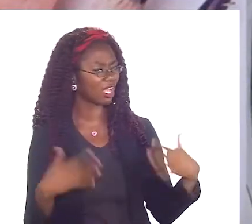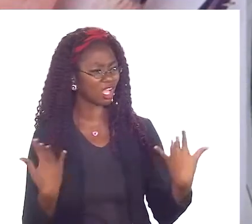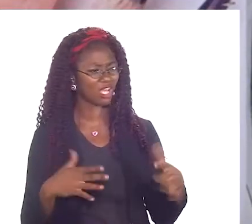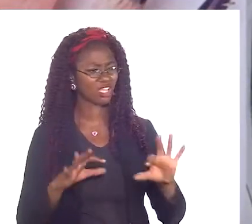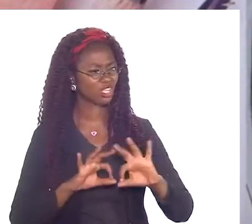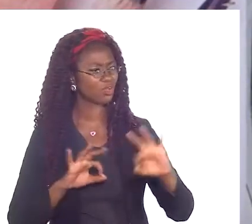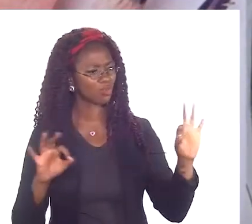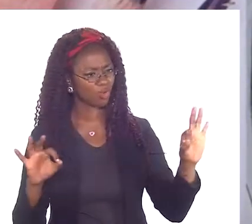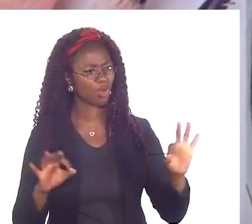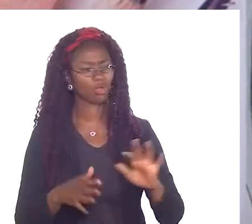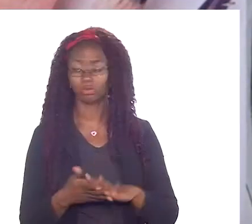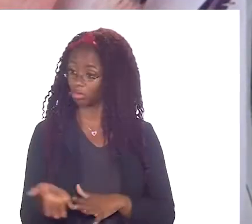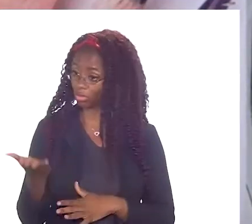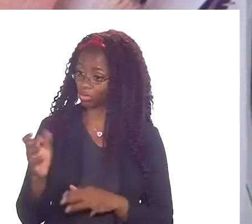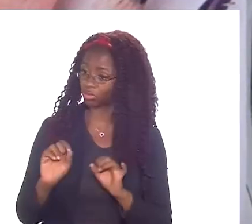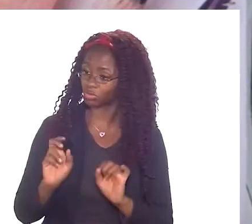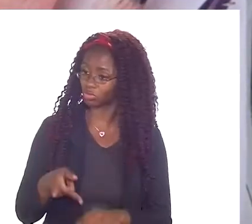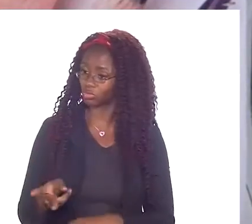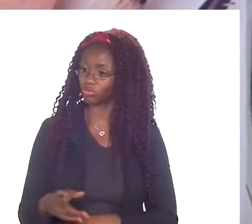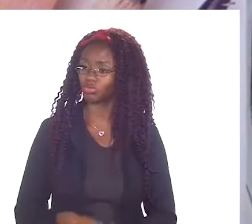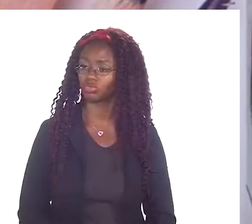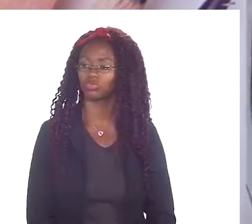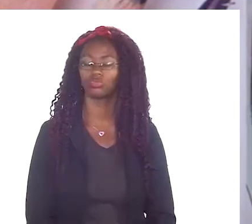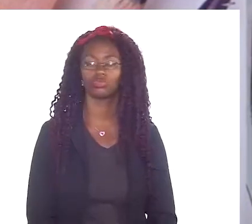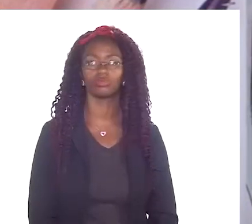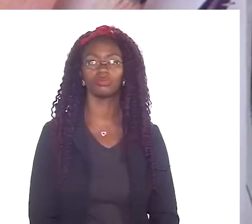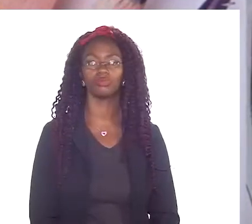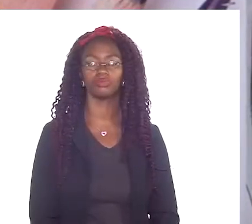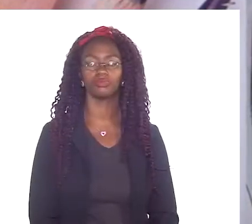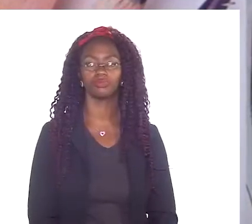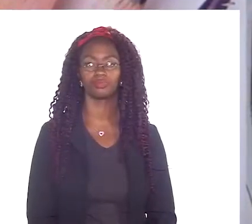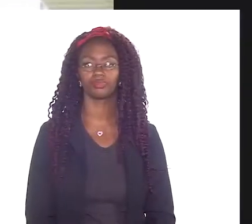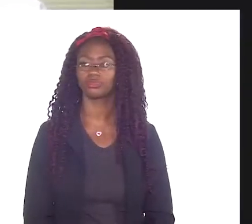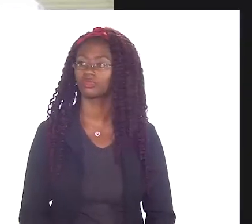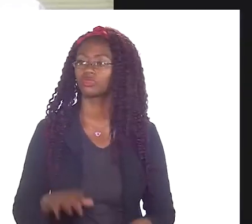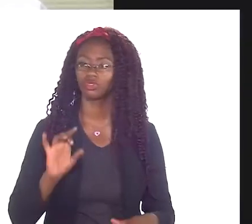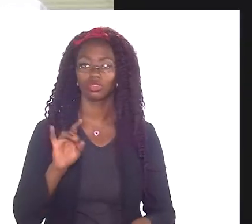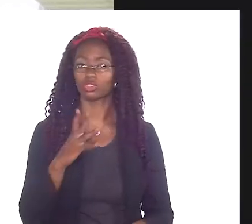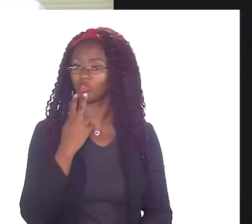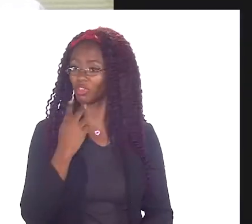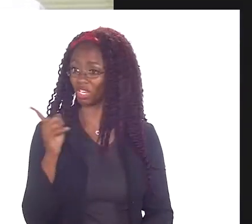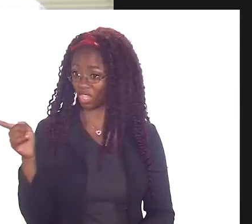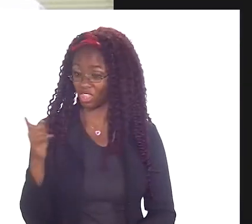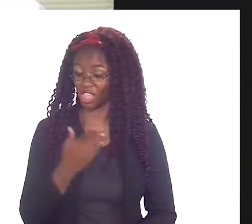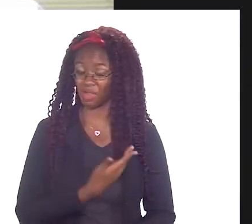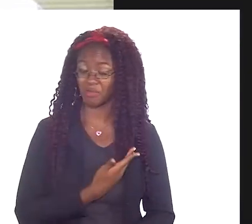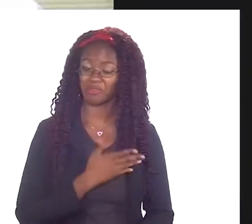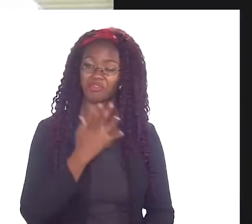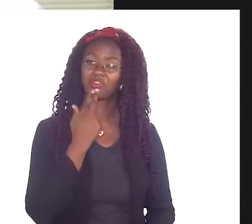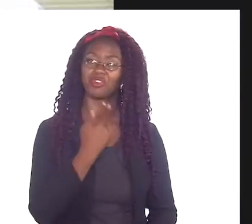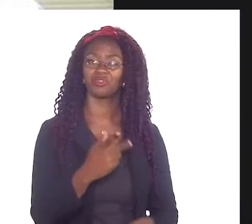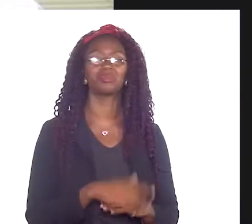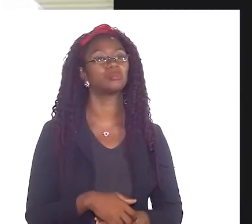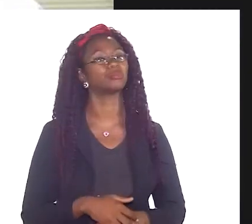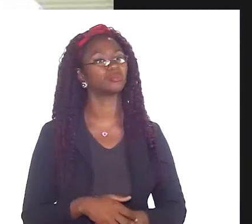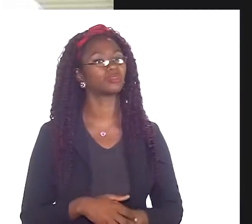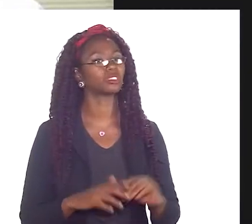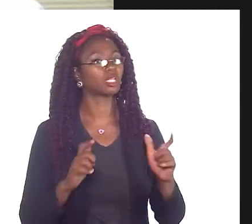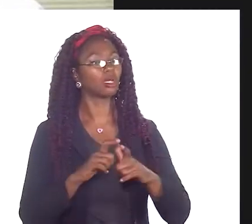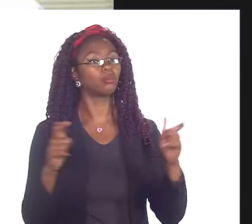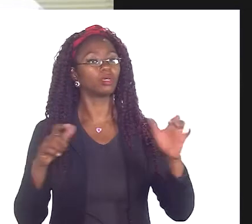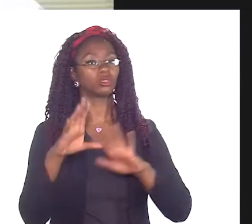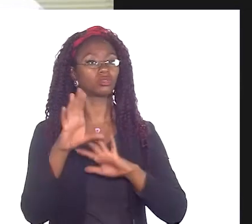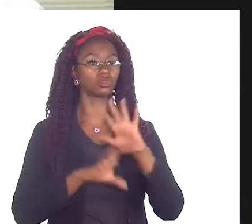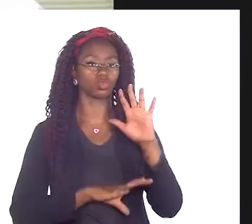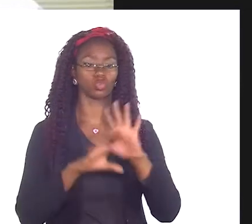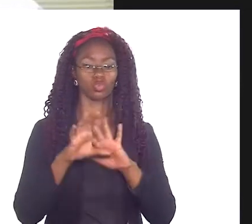que dicas. Por favor, continua. Não, só ilustrando o que o amigo falou, a